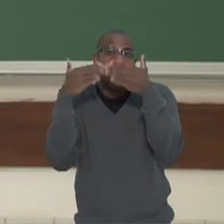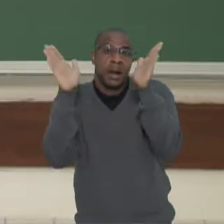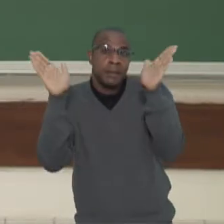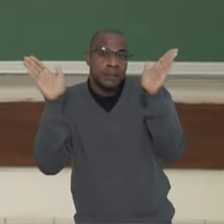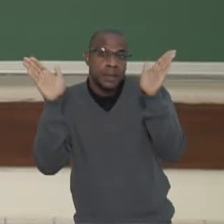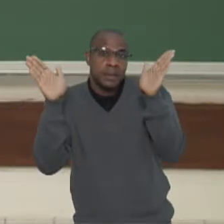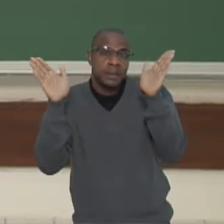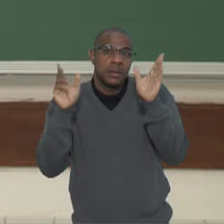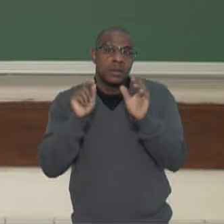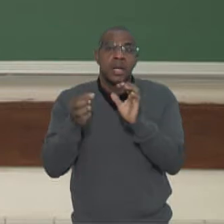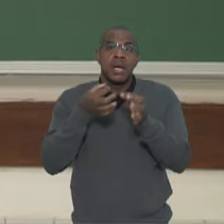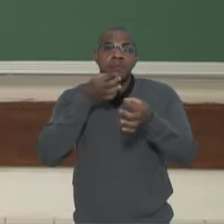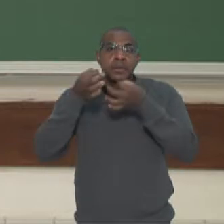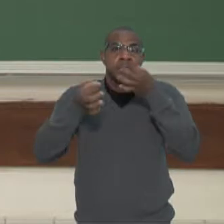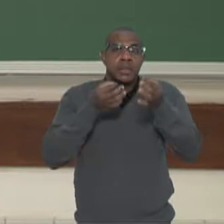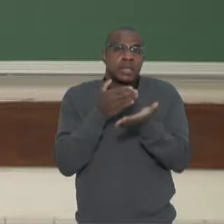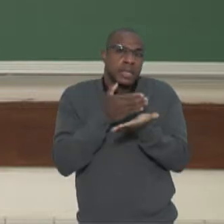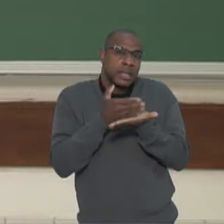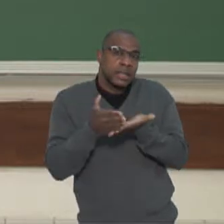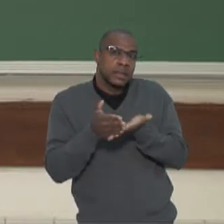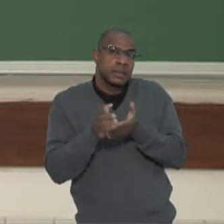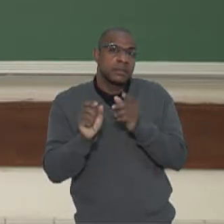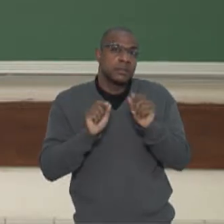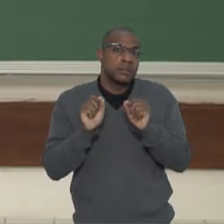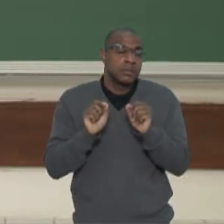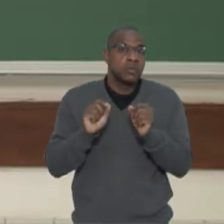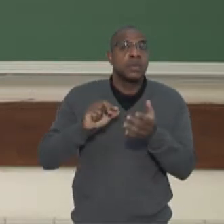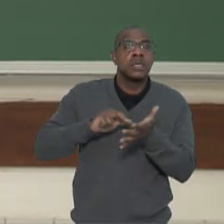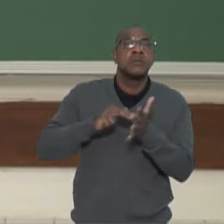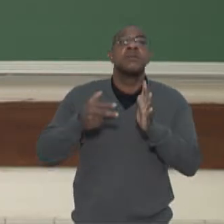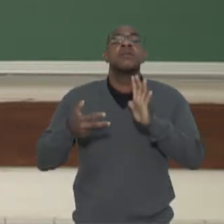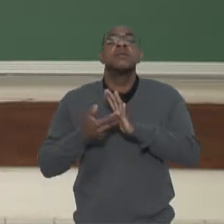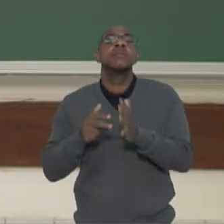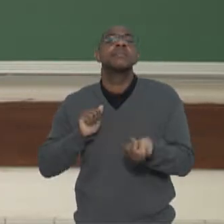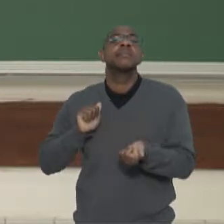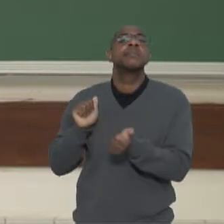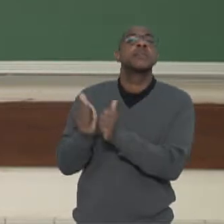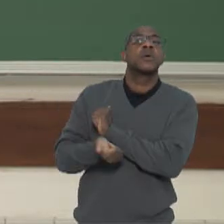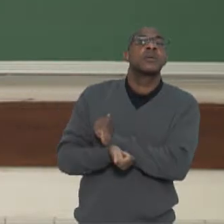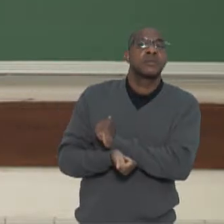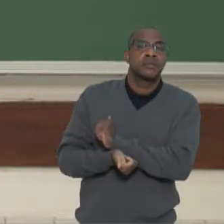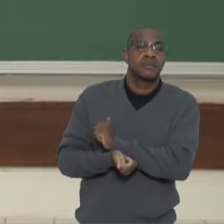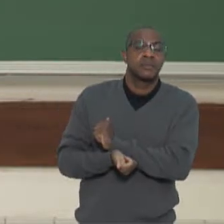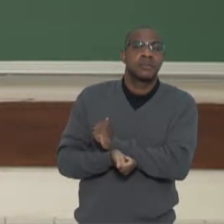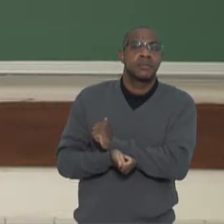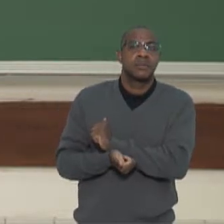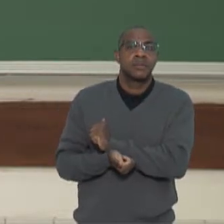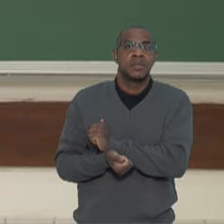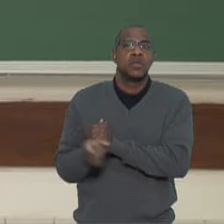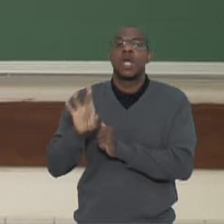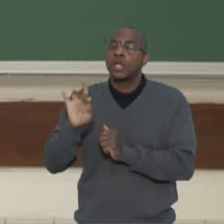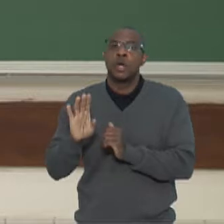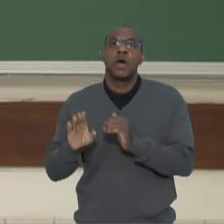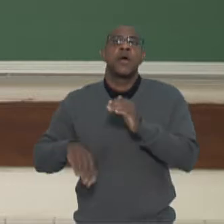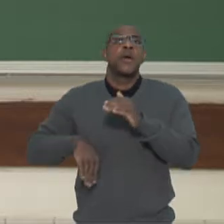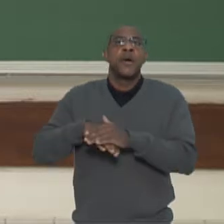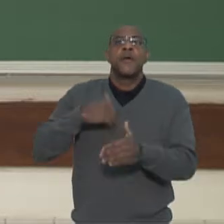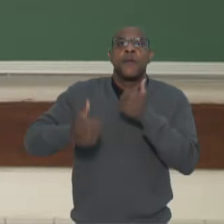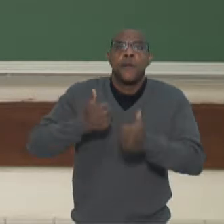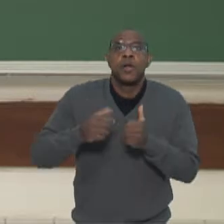daqueles questionamentos iniciais, né? O que significa esporte? Então, não é basicamente jogar,